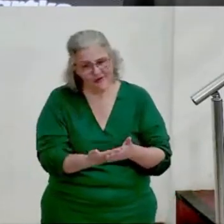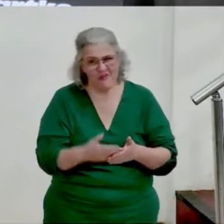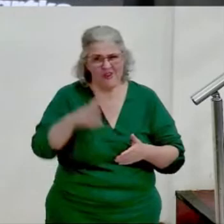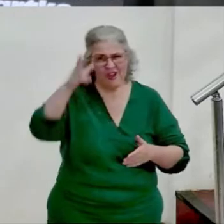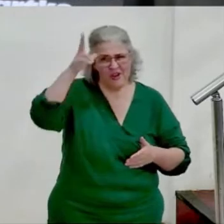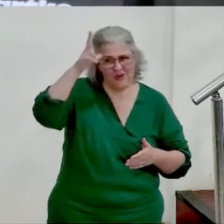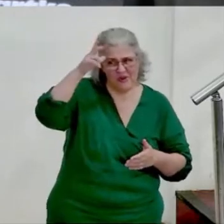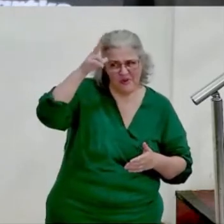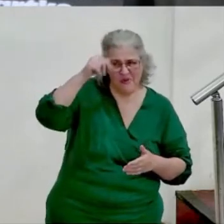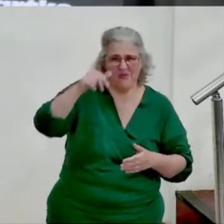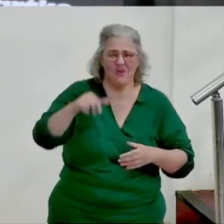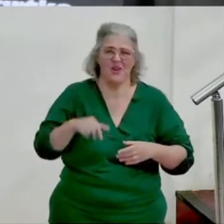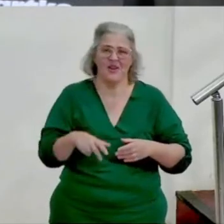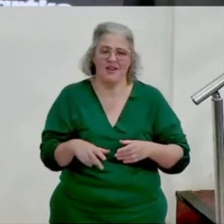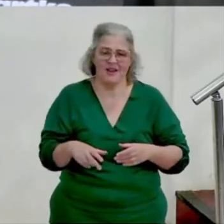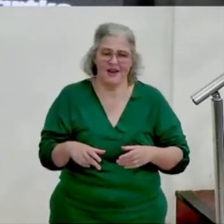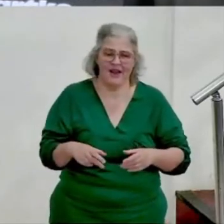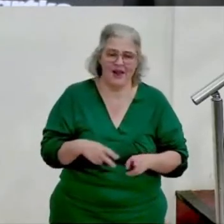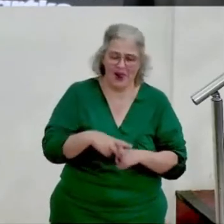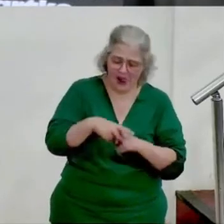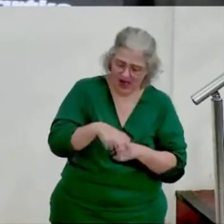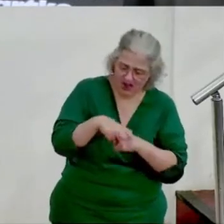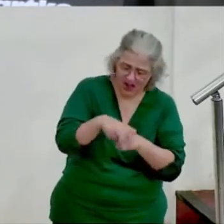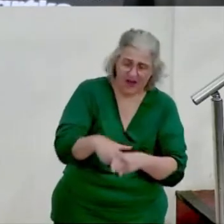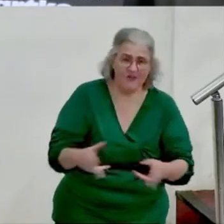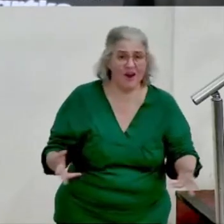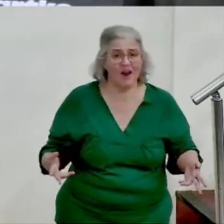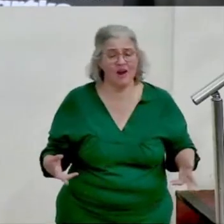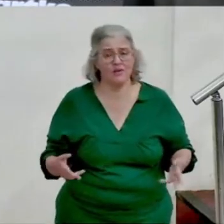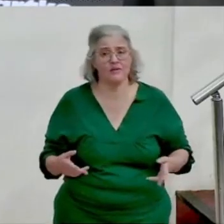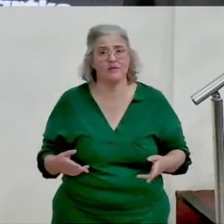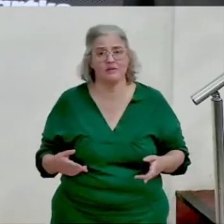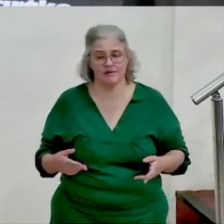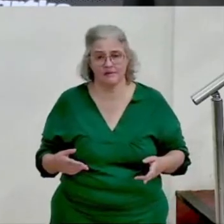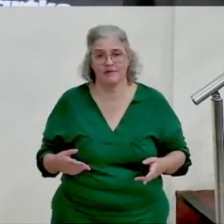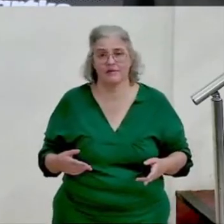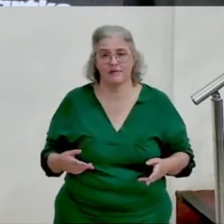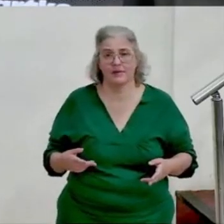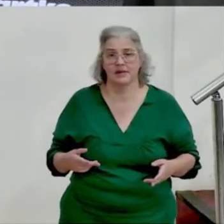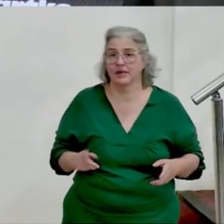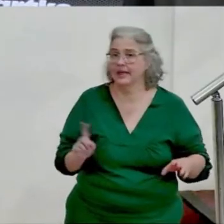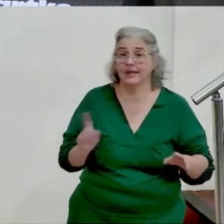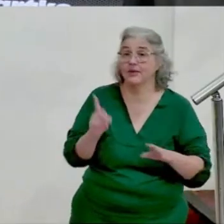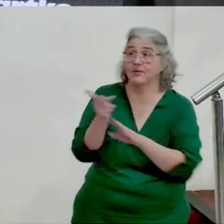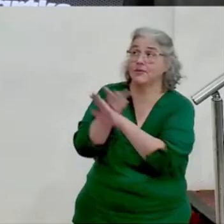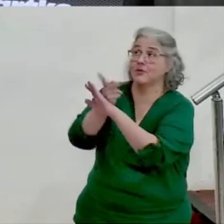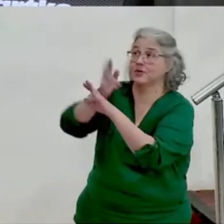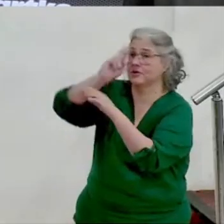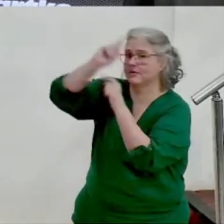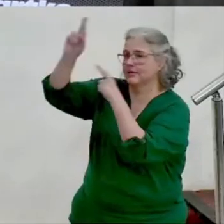são fortes, mas não olham para o Santo de Israel e nem buscam o Senhor.